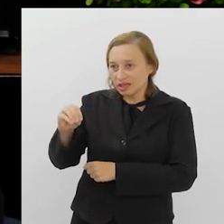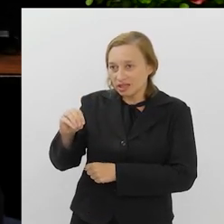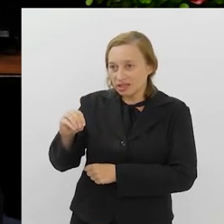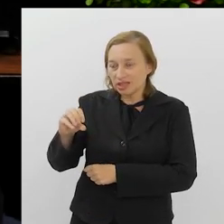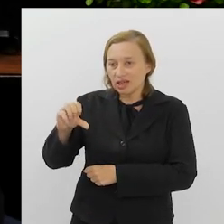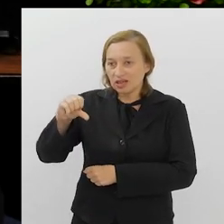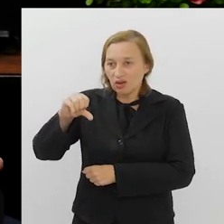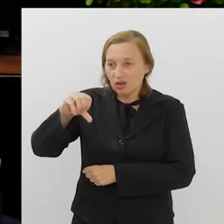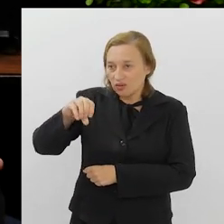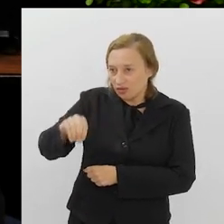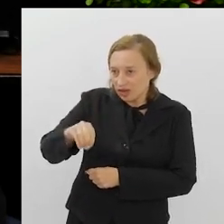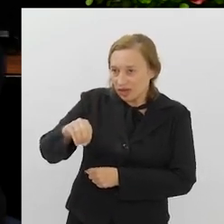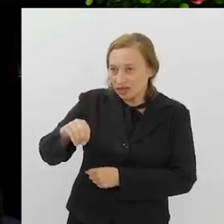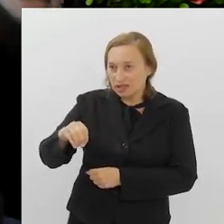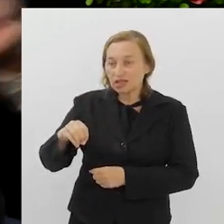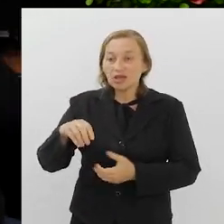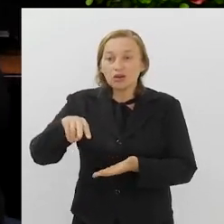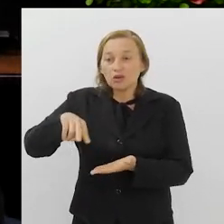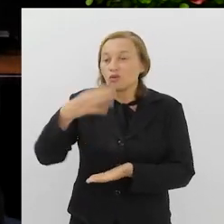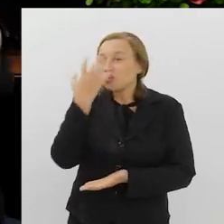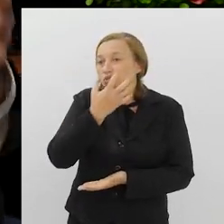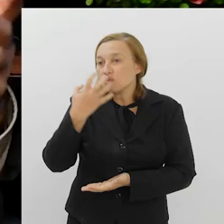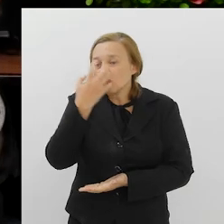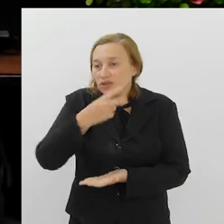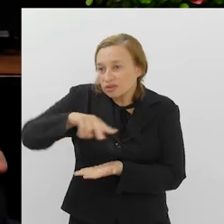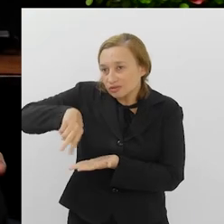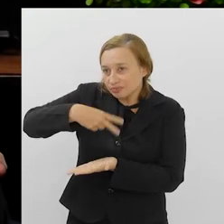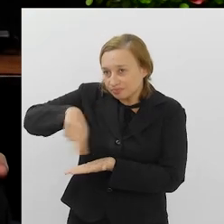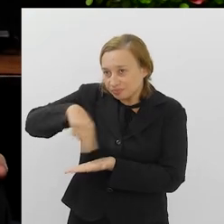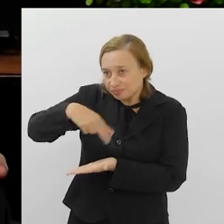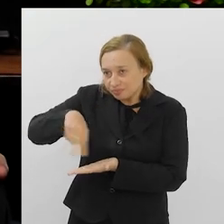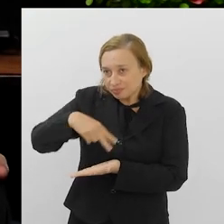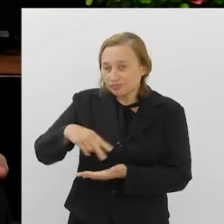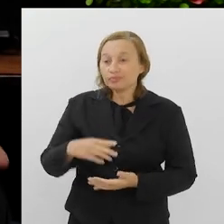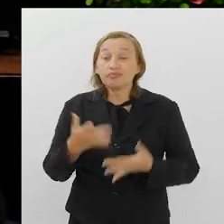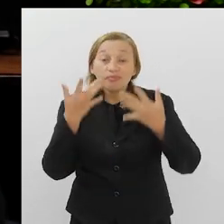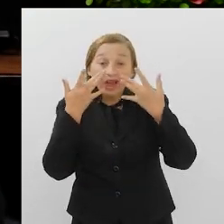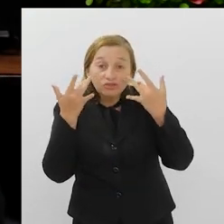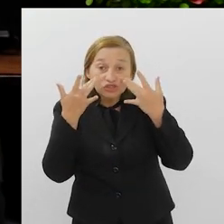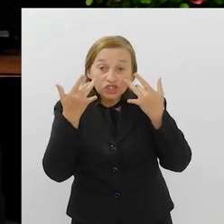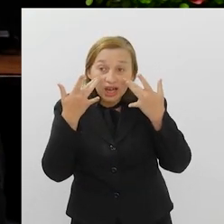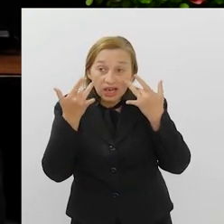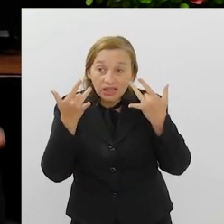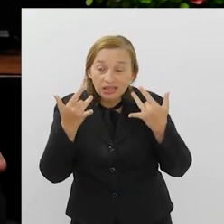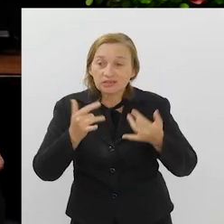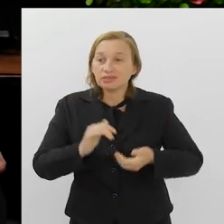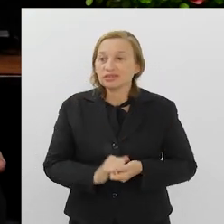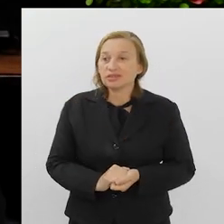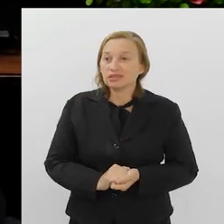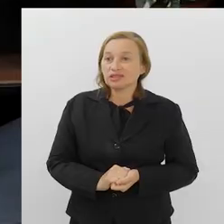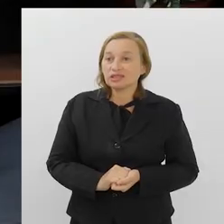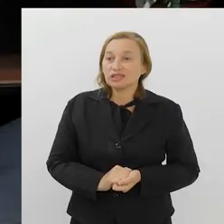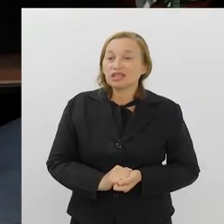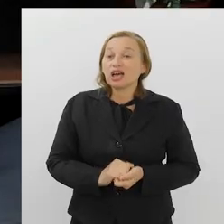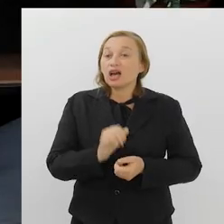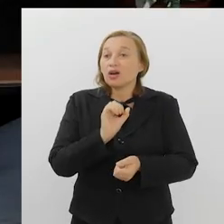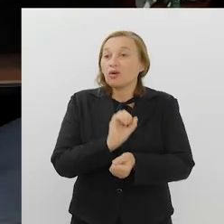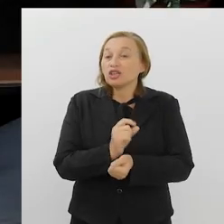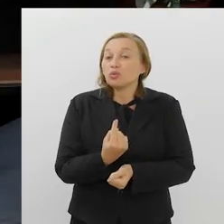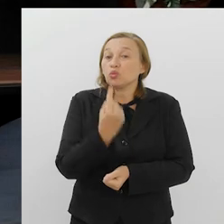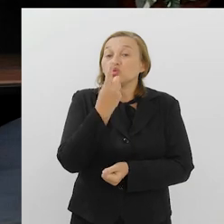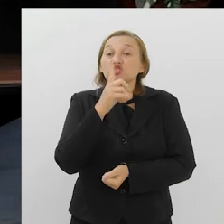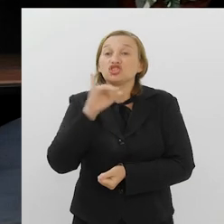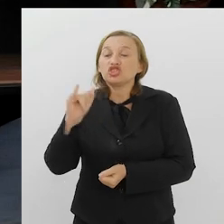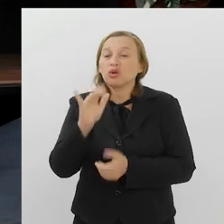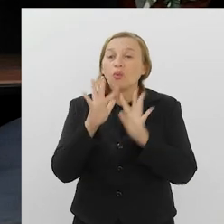anos 70 por exemplo né com música com dança nós fazemos isso vamos ao teatro né reservamos um